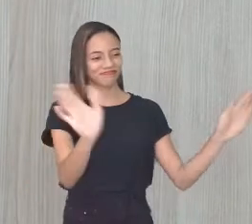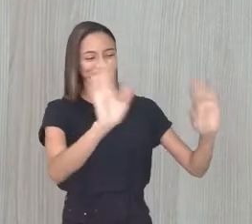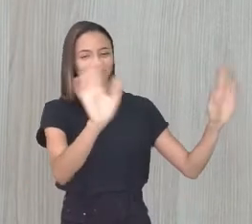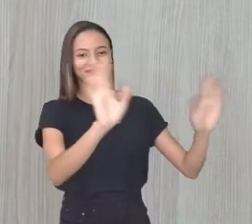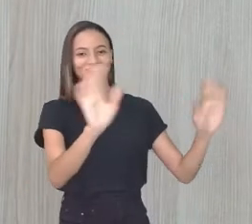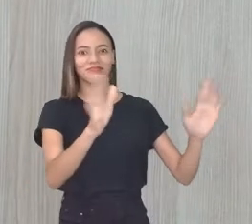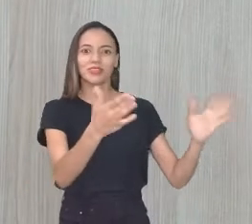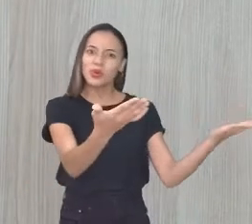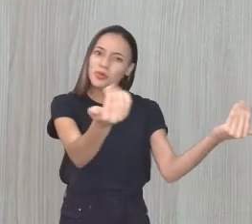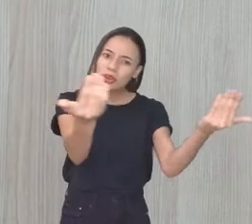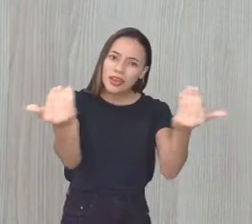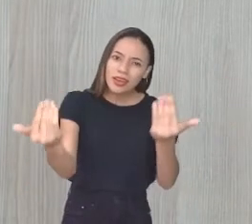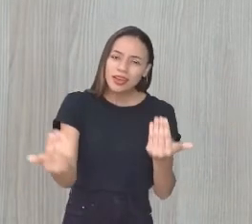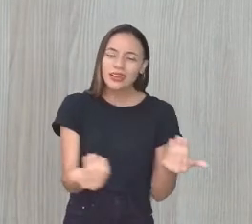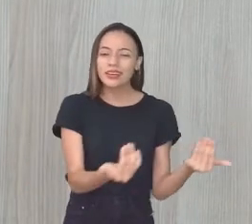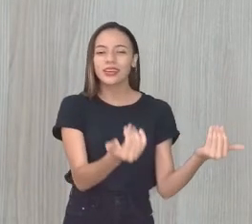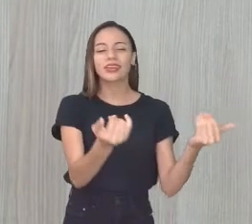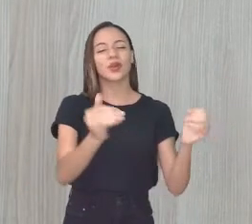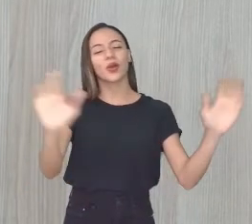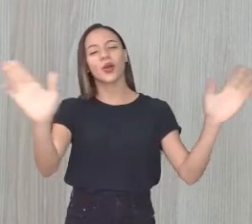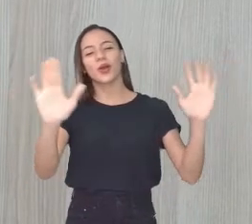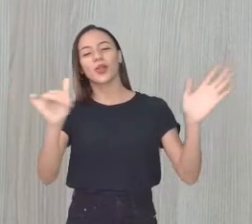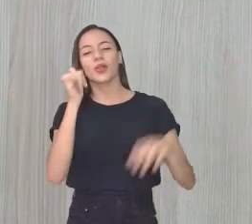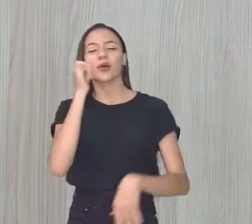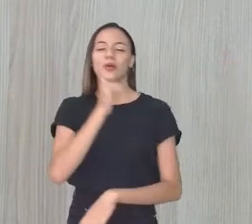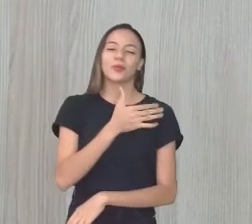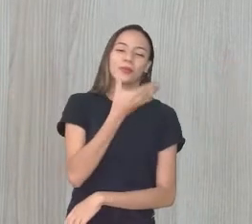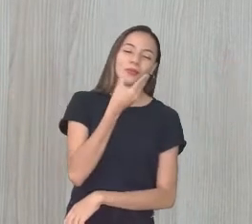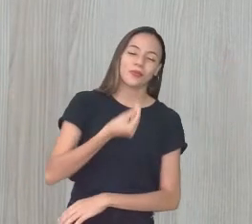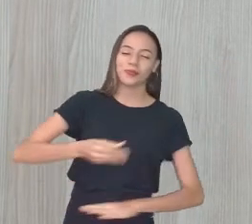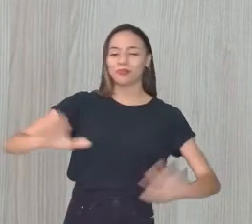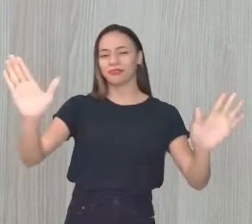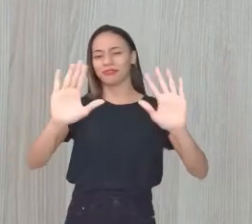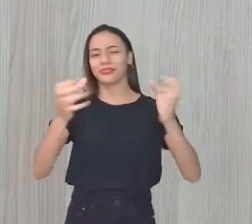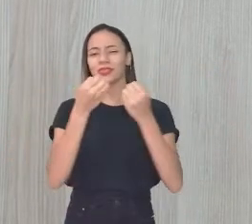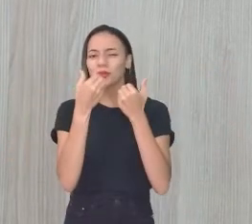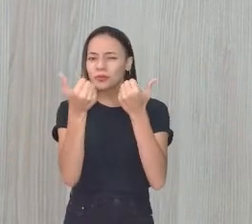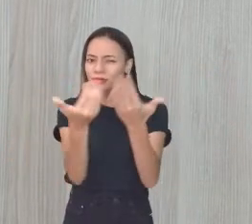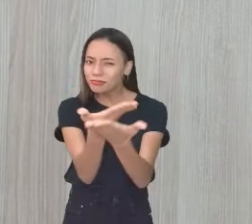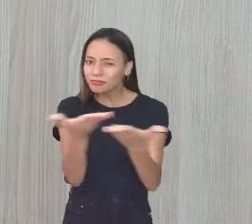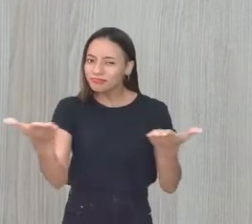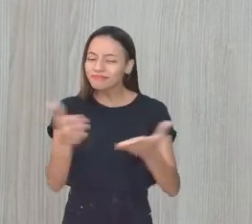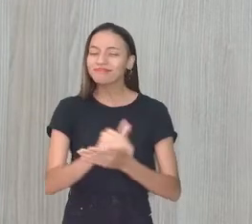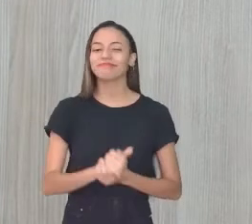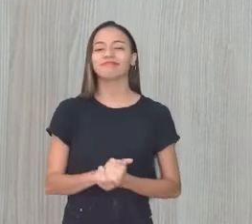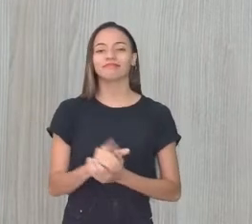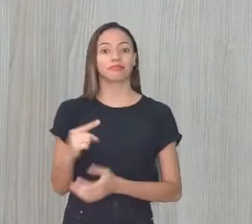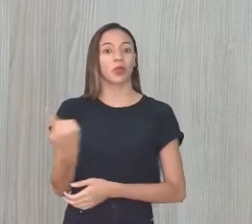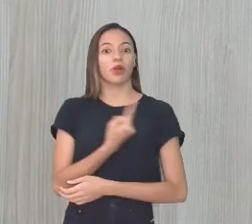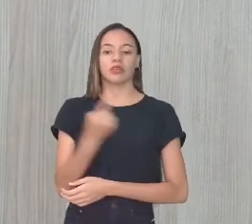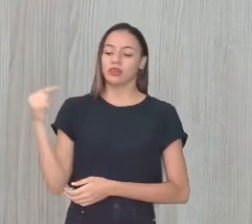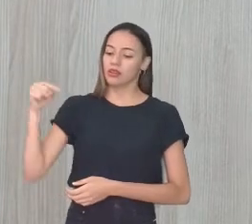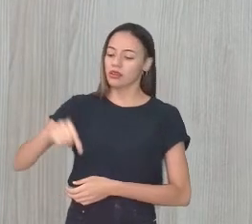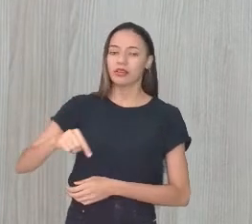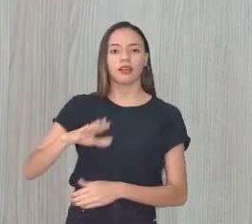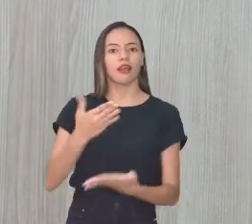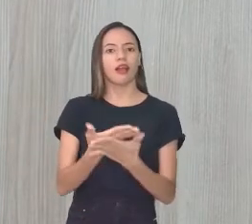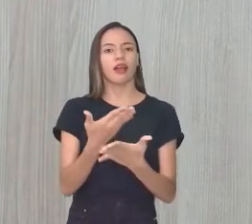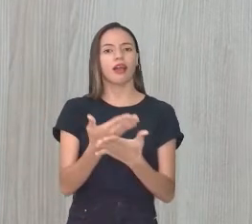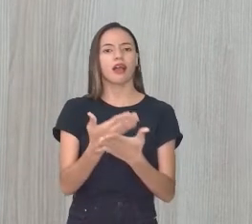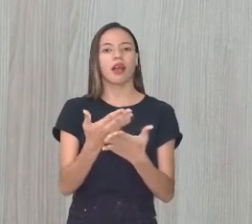Opa, vamos chegando por aqui. Olá, garotas e garotos, tudo bem com vocês? Estamos aqui para mais uma aula